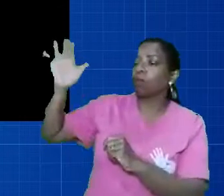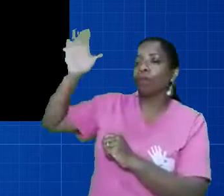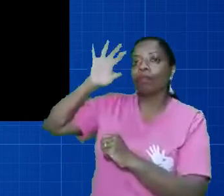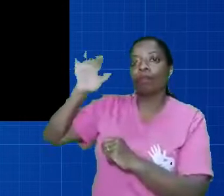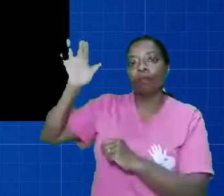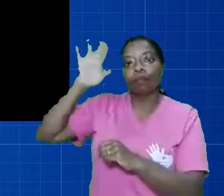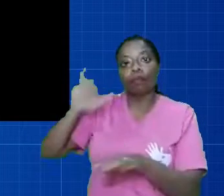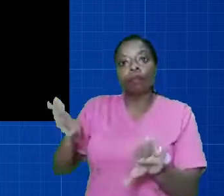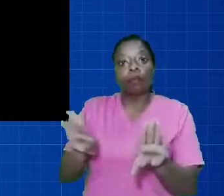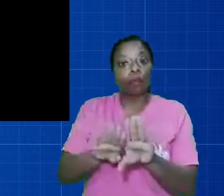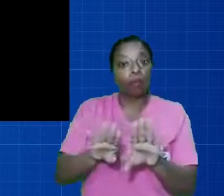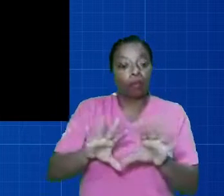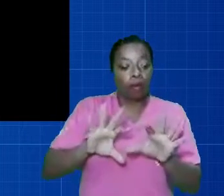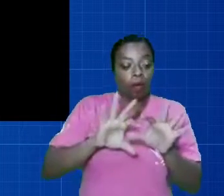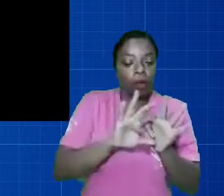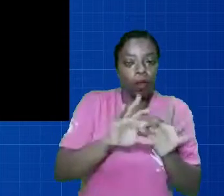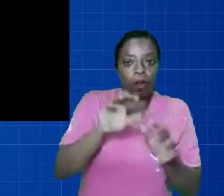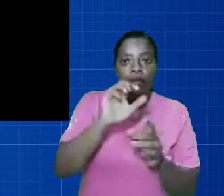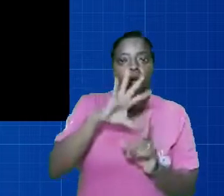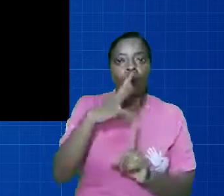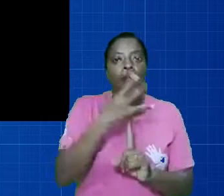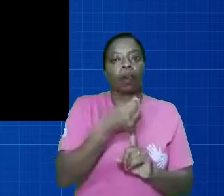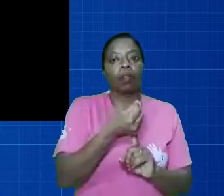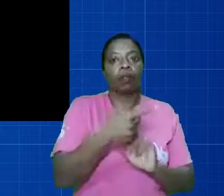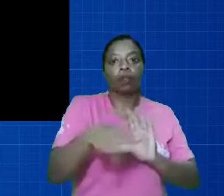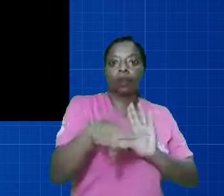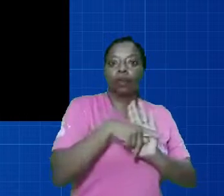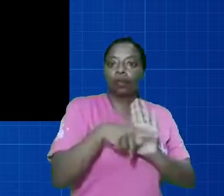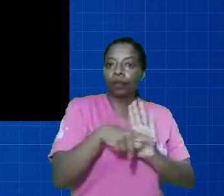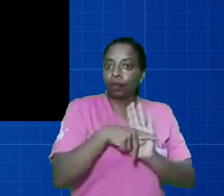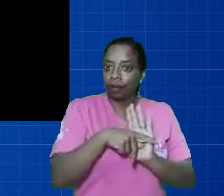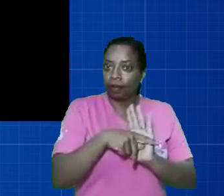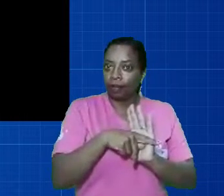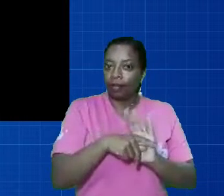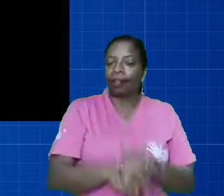ligada à arte, né, ali como um motivo para isso.